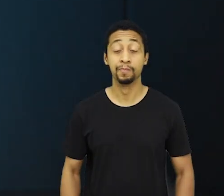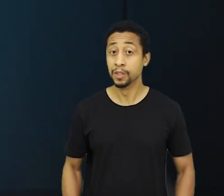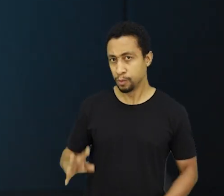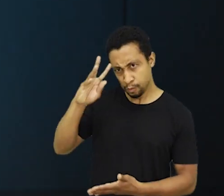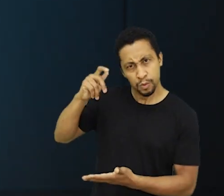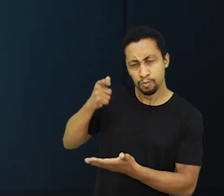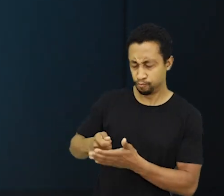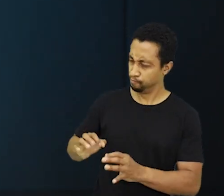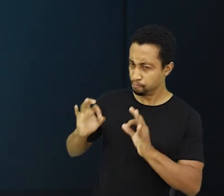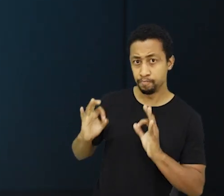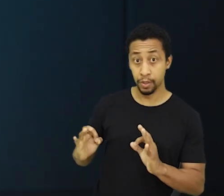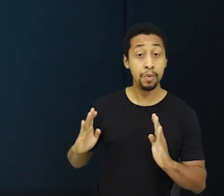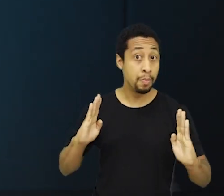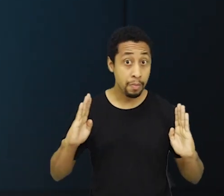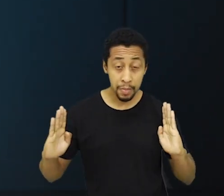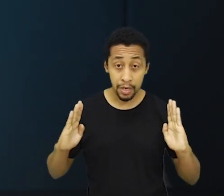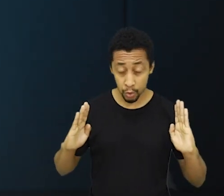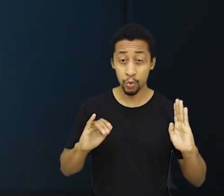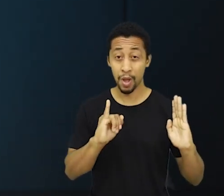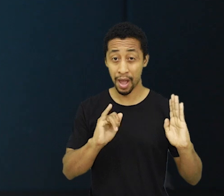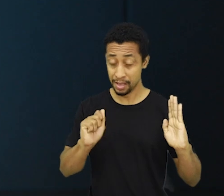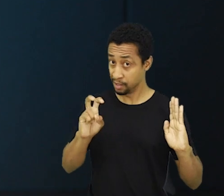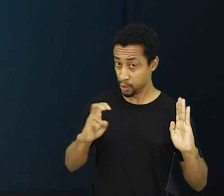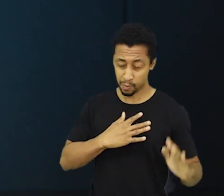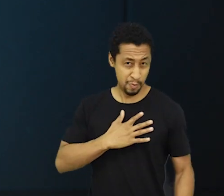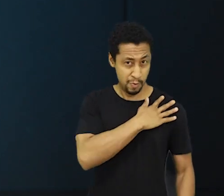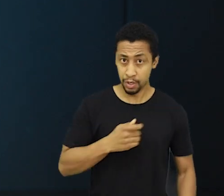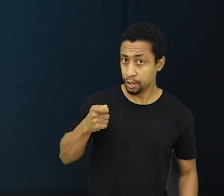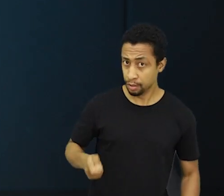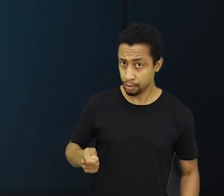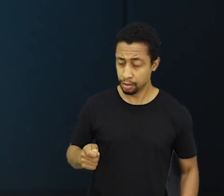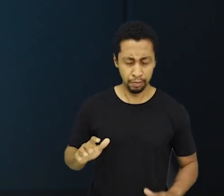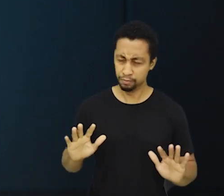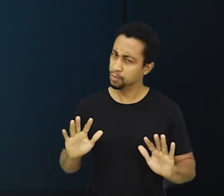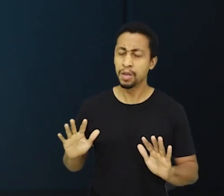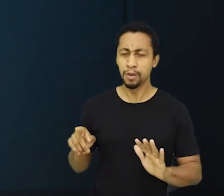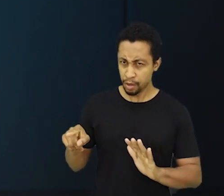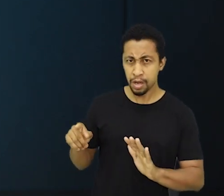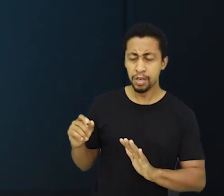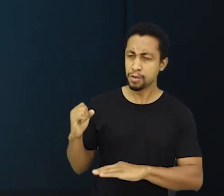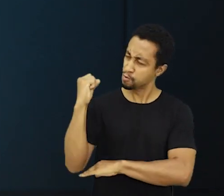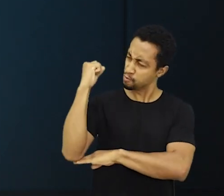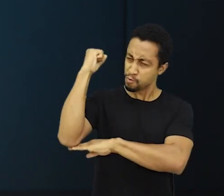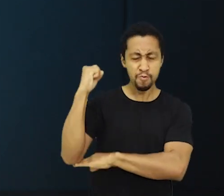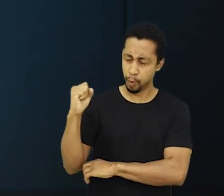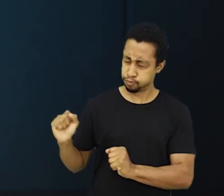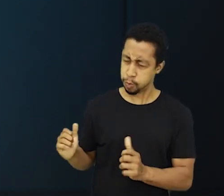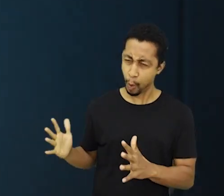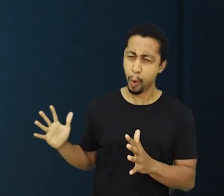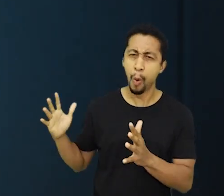vou dar a sentença durante a vigência do AI-5, para que ele tenha exatamente esse brado de